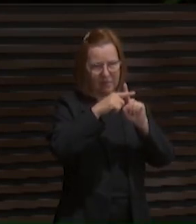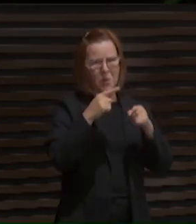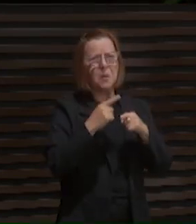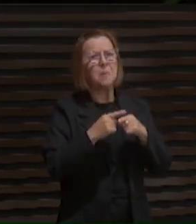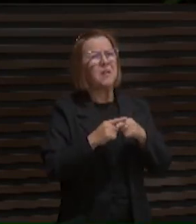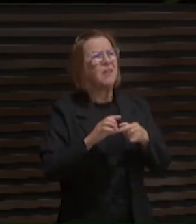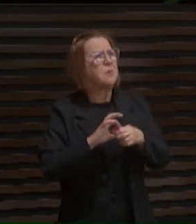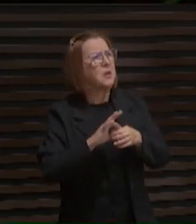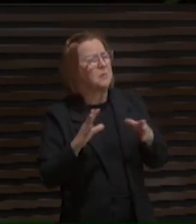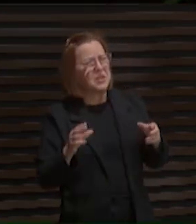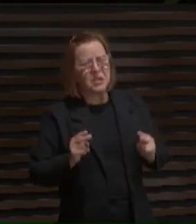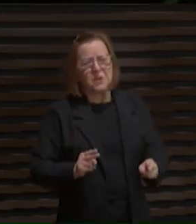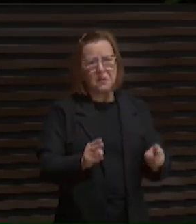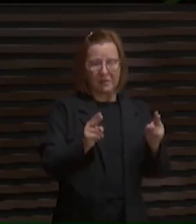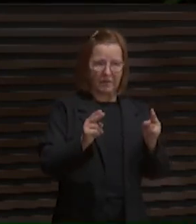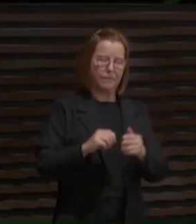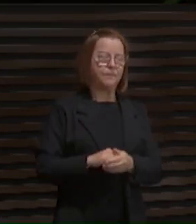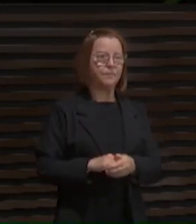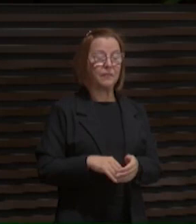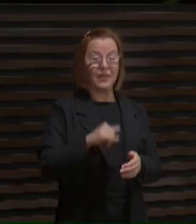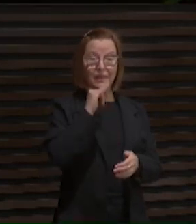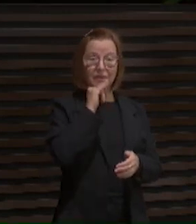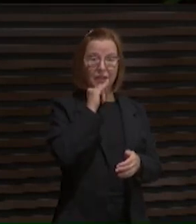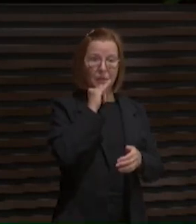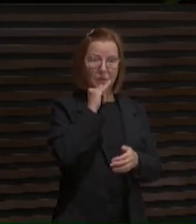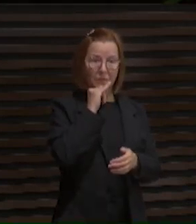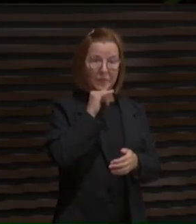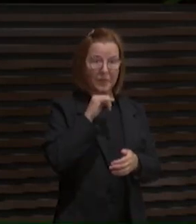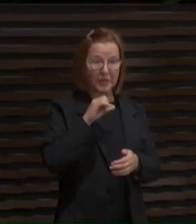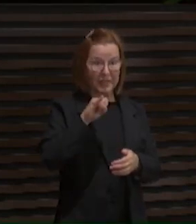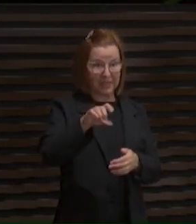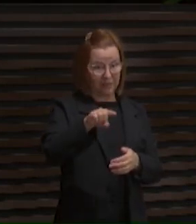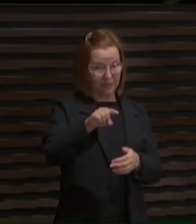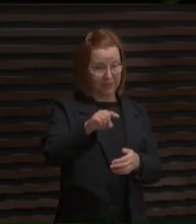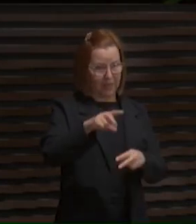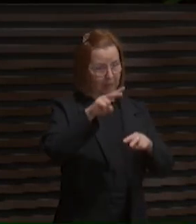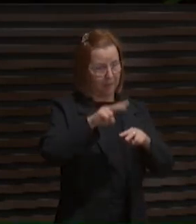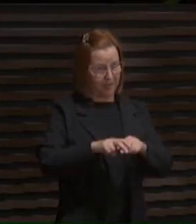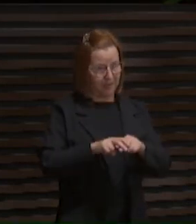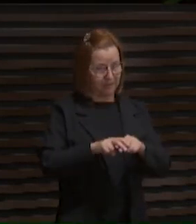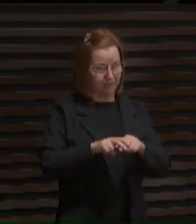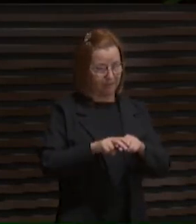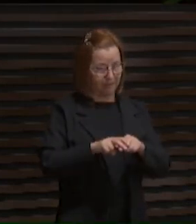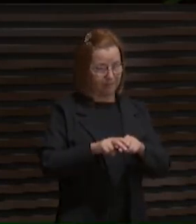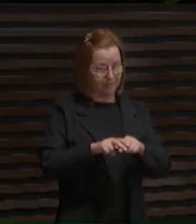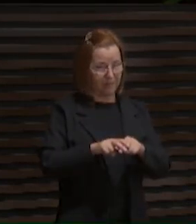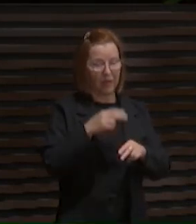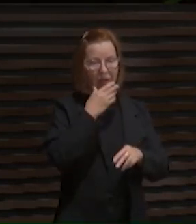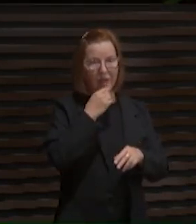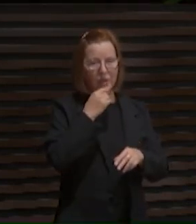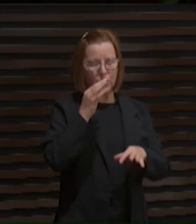avance? Eu vou dar um exemplo. É como se você tivesse preso e chegasse o juiz,